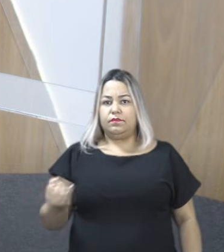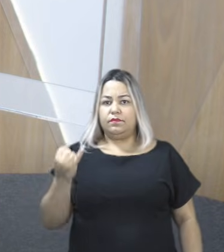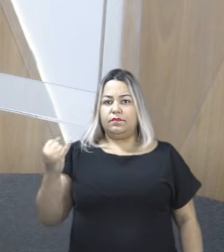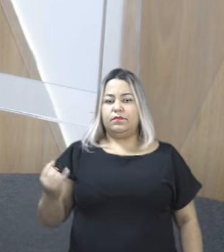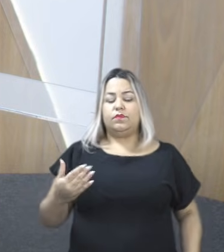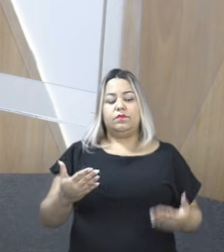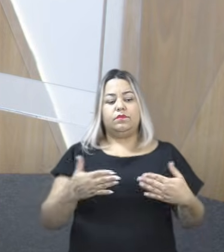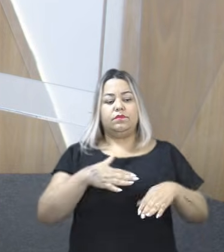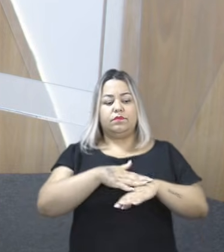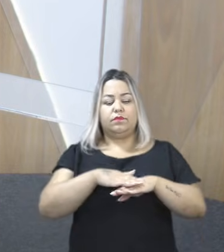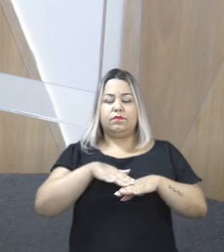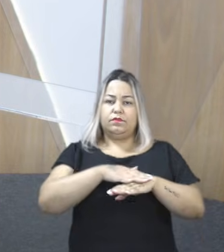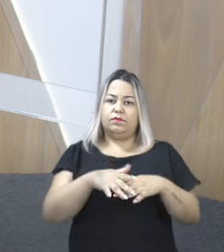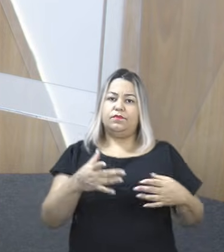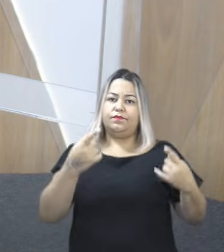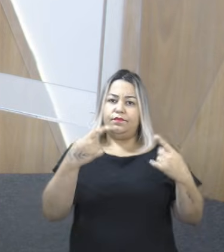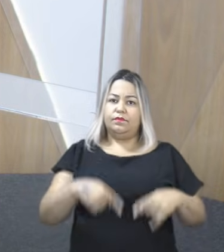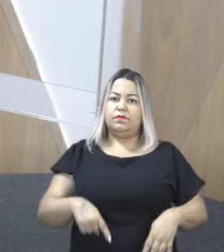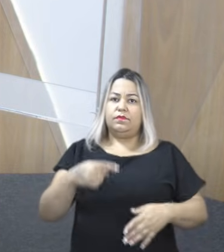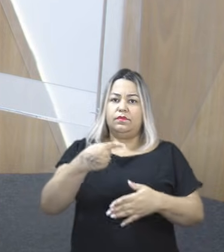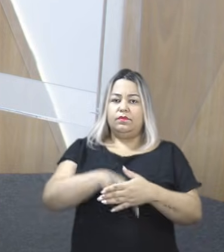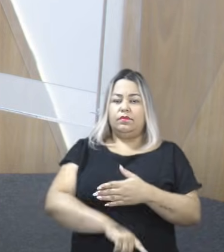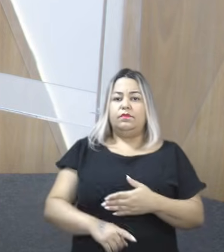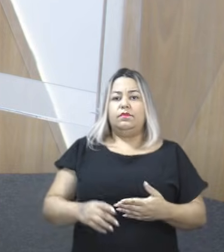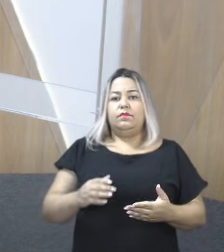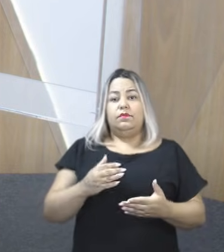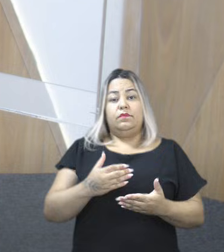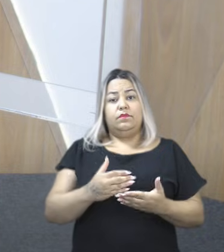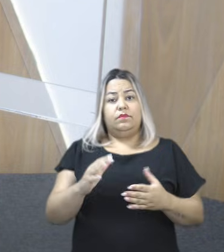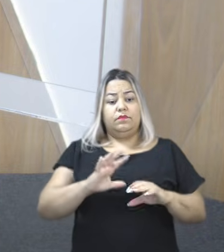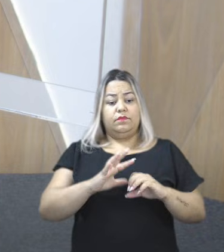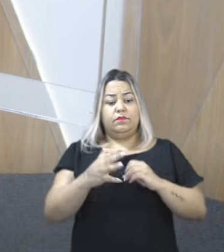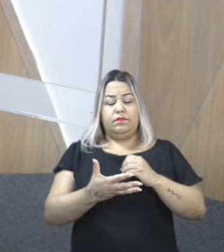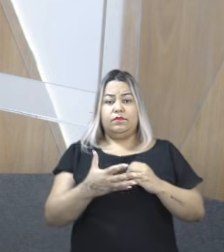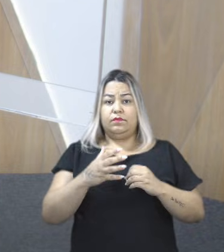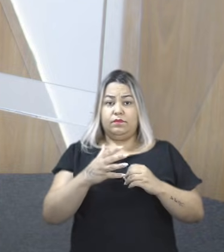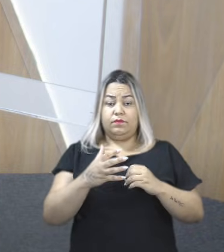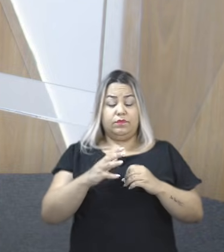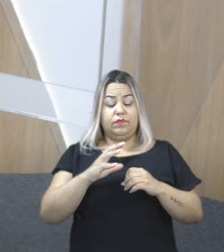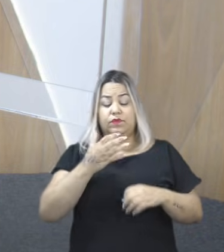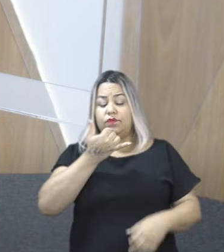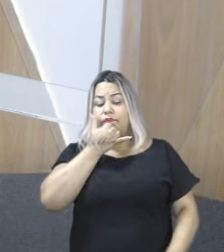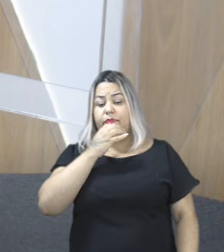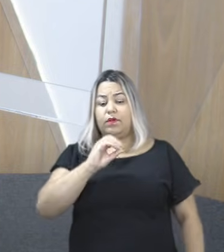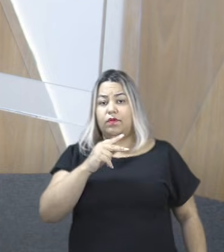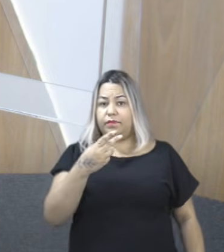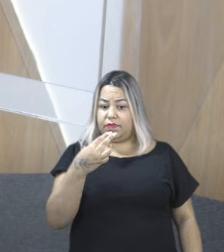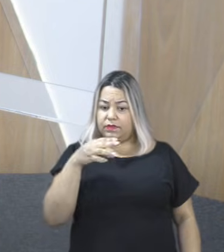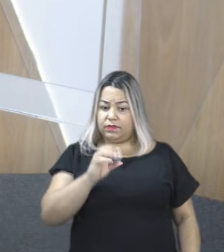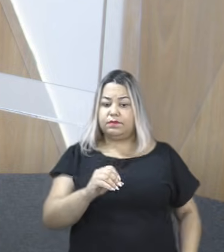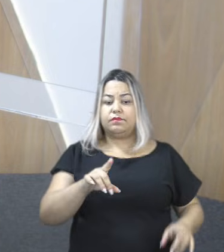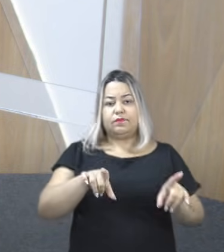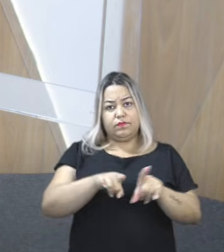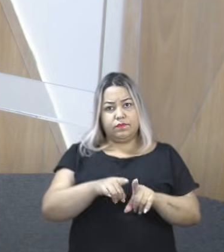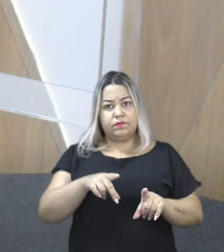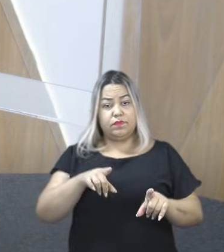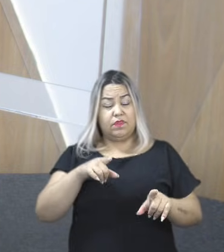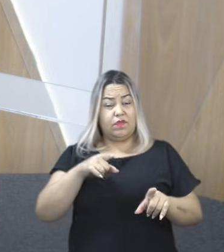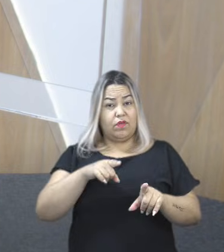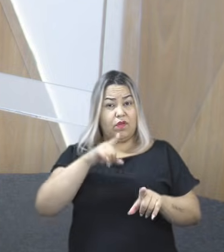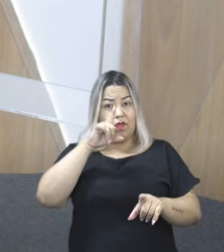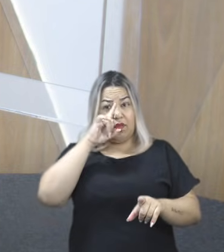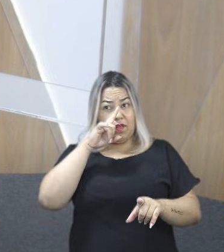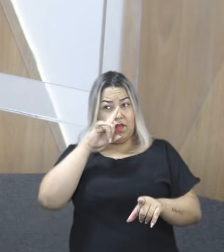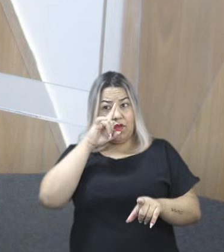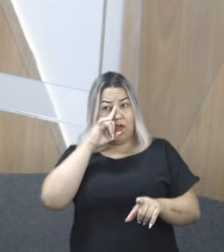de um diálogo político mais profundo durante a COP30 e a necessidade de enfrentar o negacionismo climático que ameaça